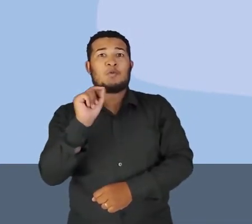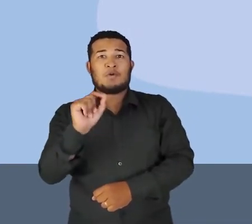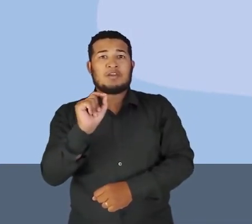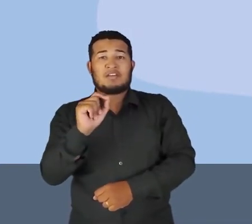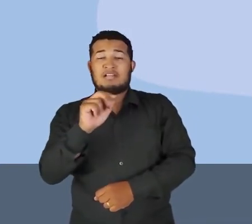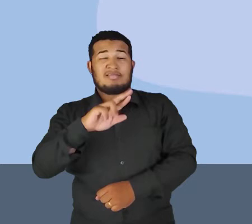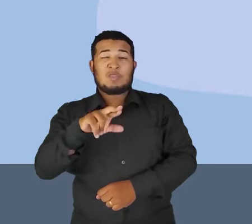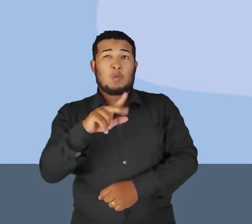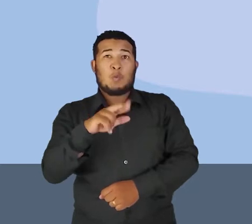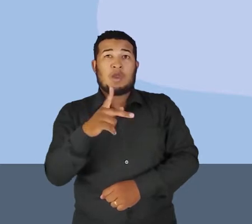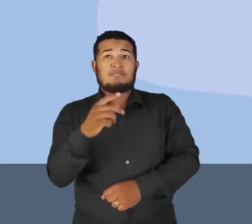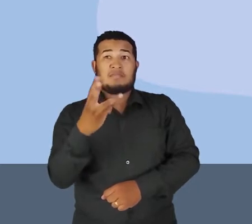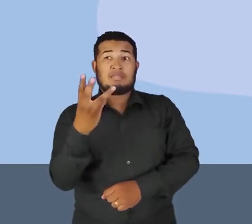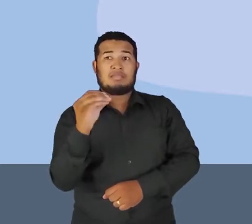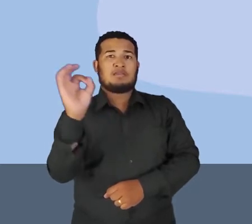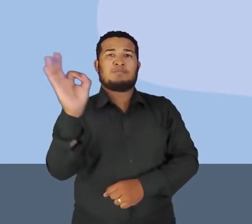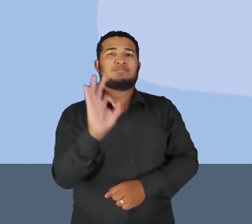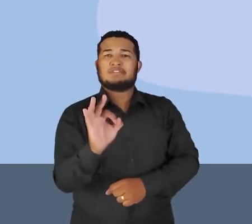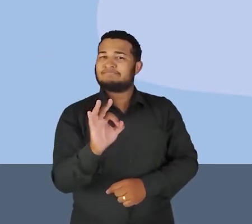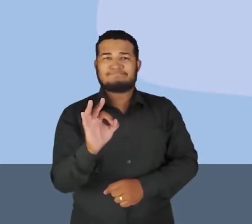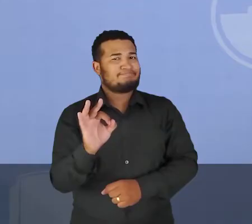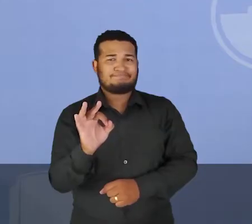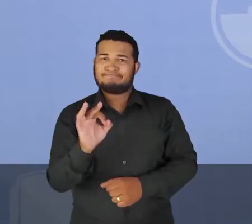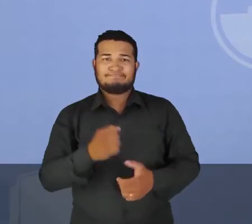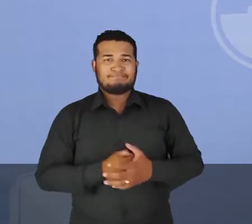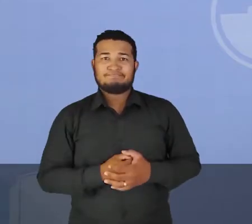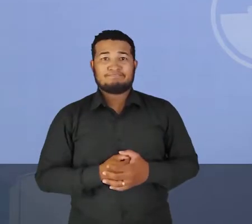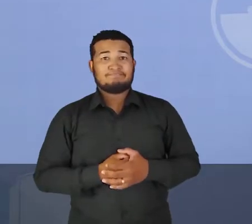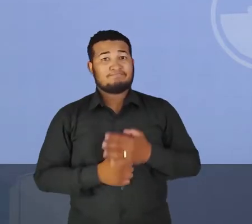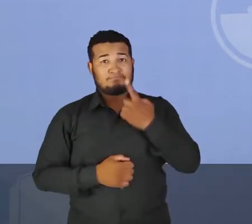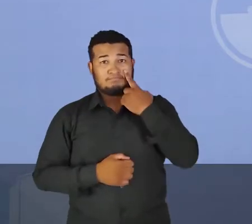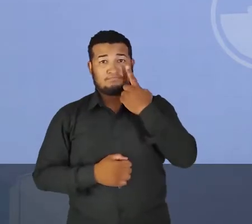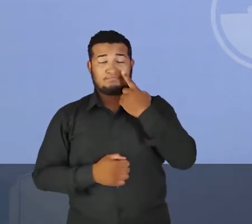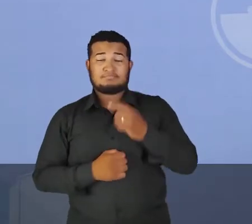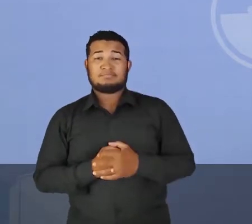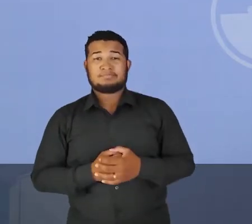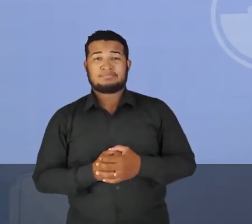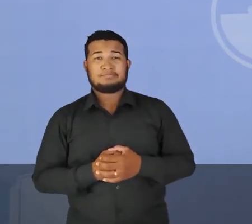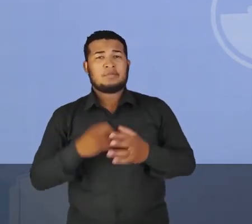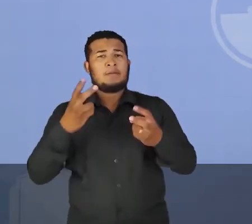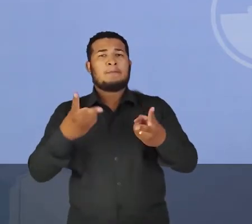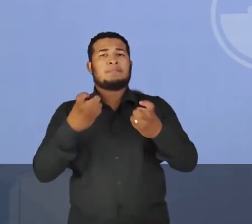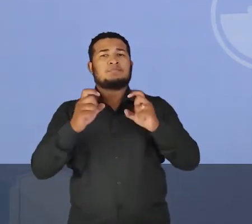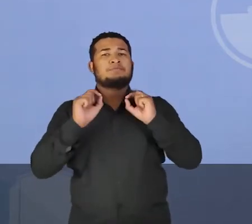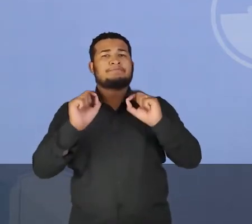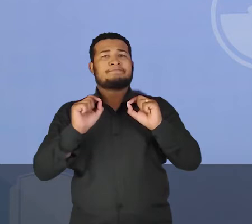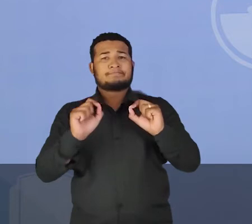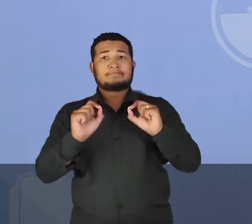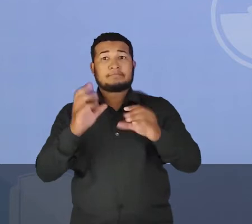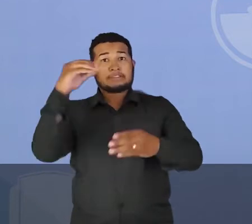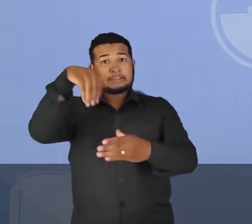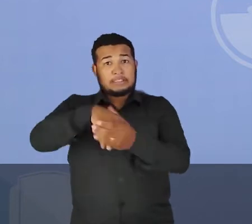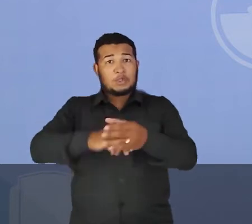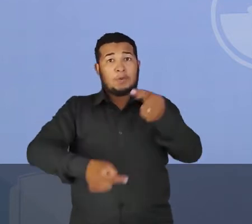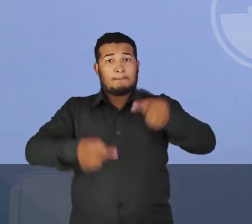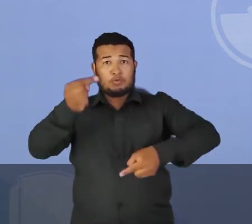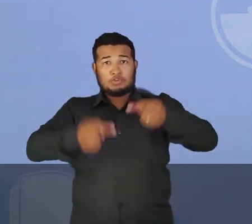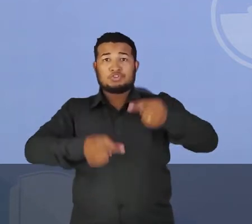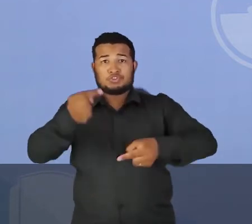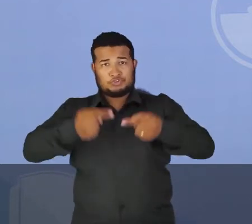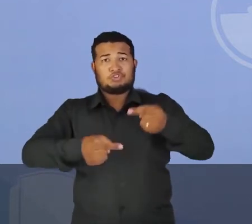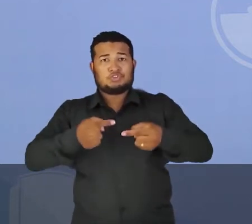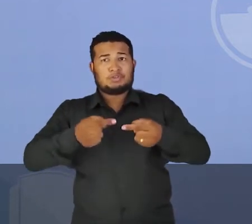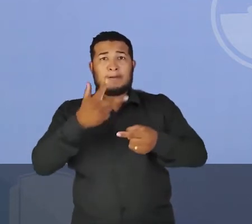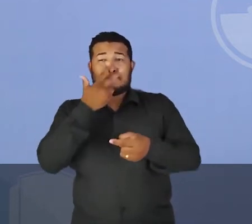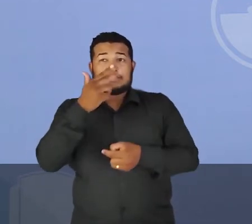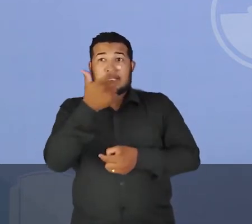chega a 30%. Então, chega aqui para mim. Você vê que na política não